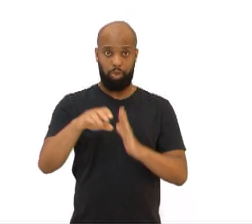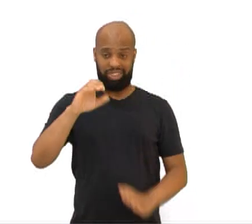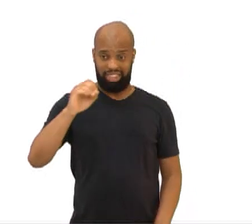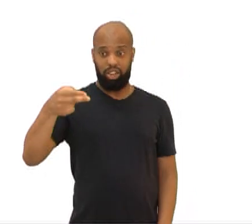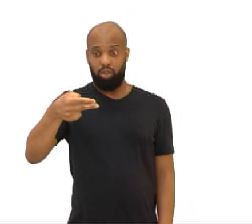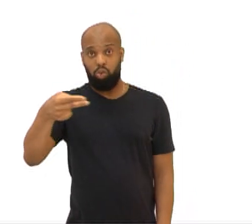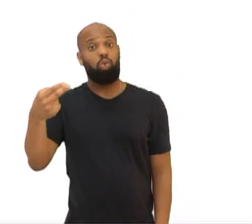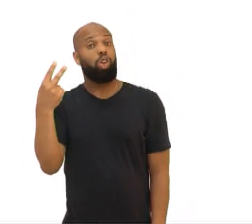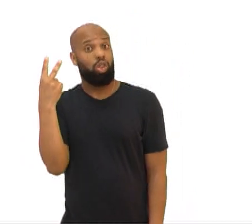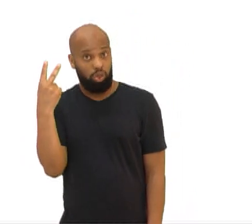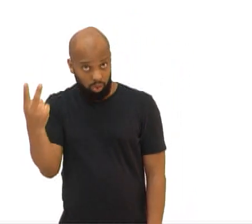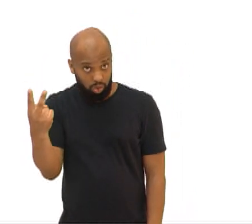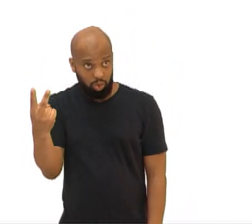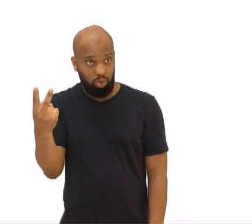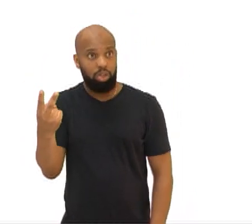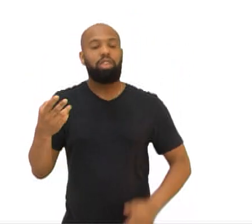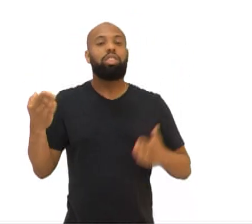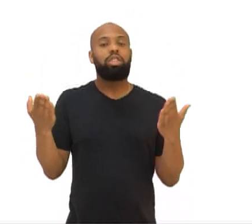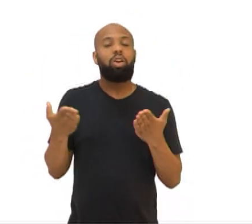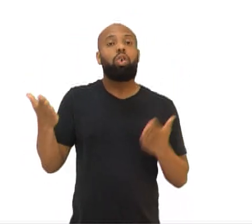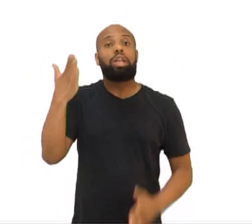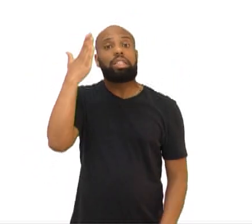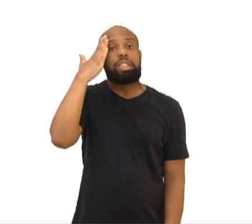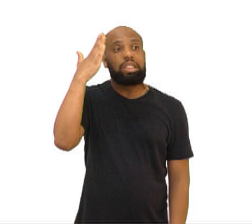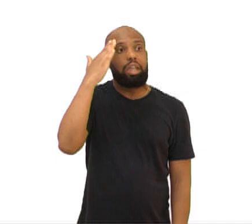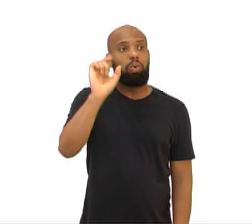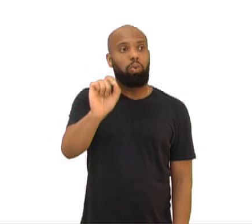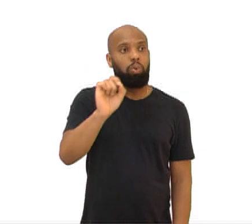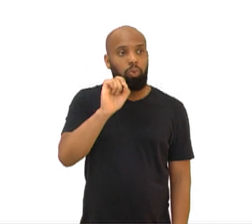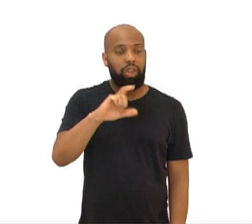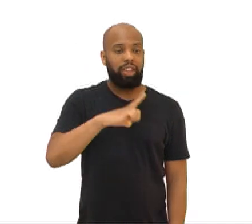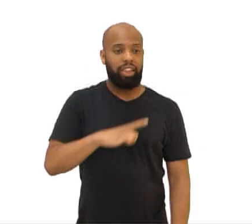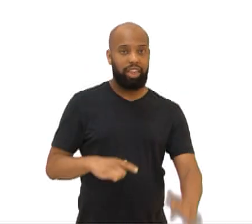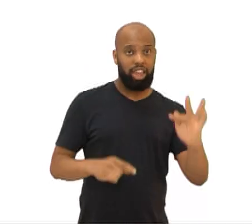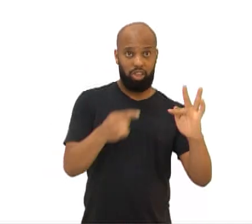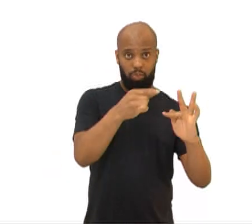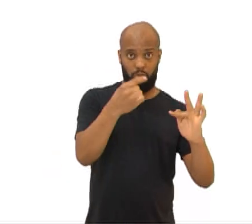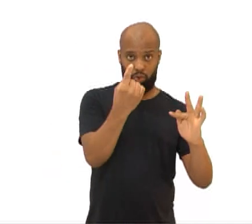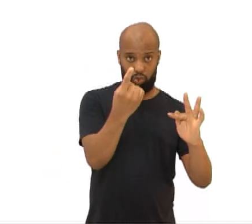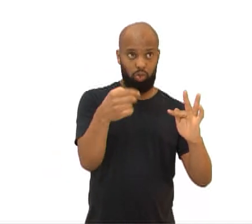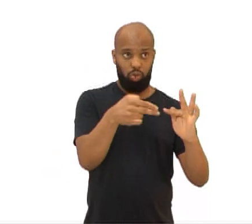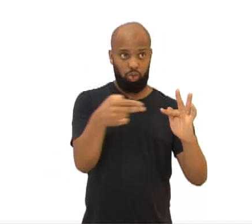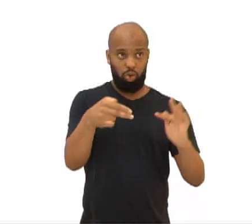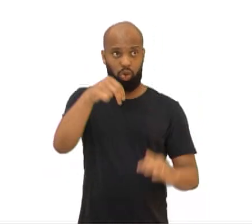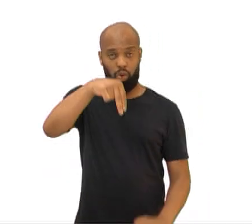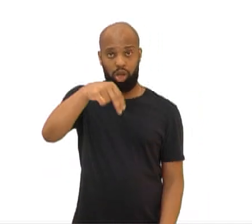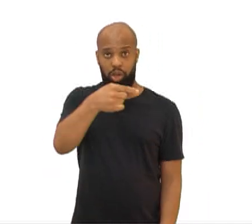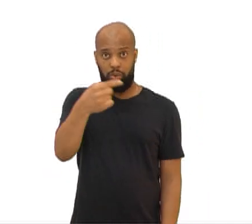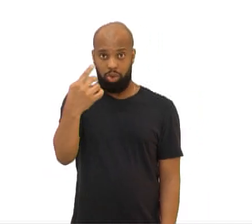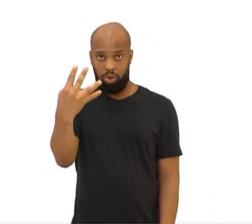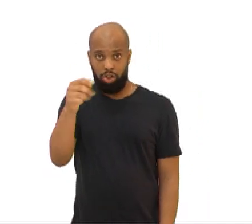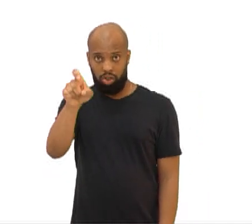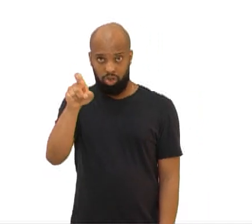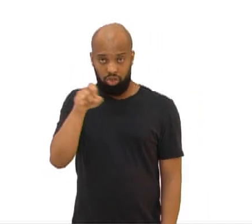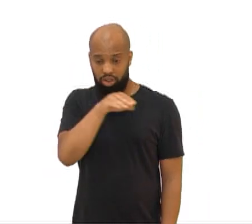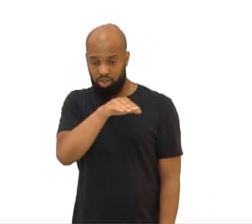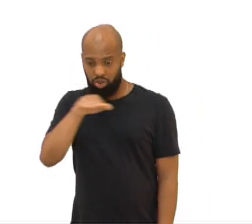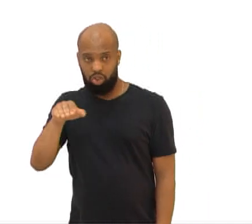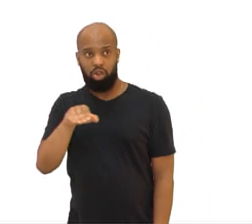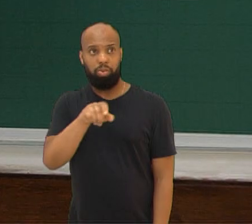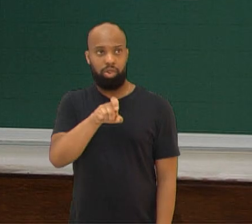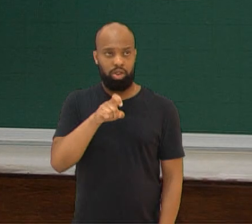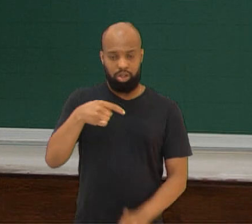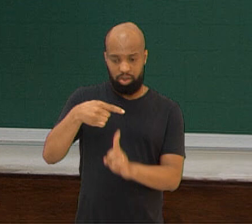é igual a 2, segue que, olha lá, função de menos 1 igual a n menos 4x, x mais 3.